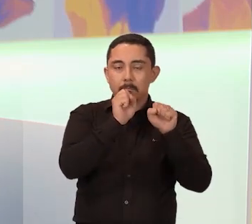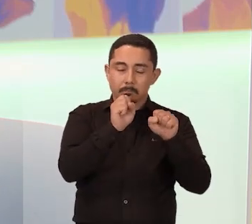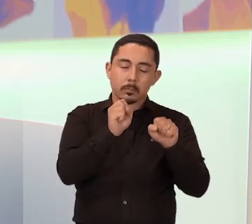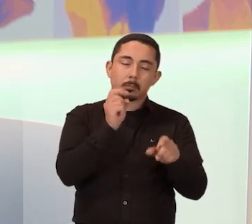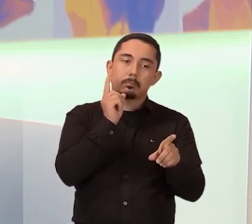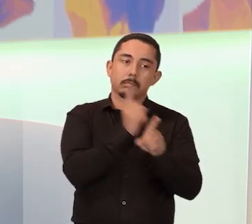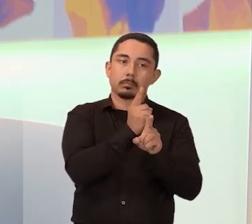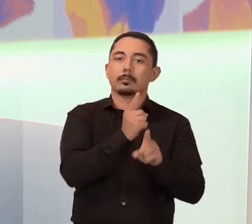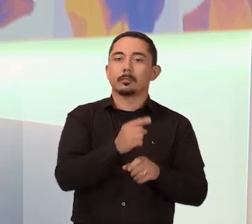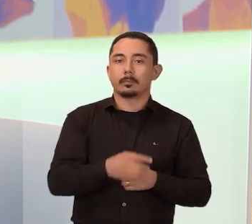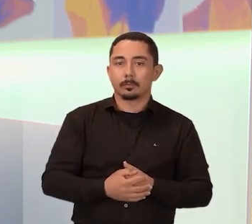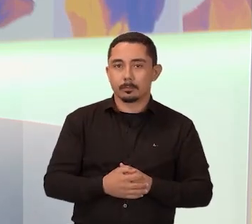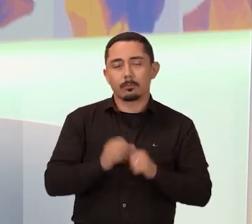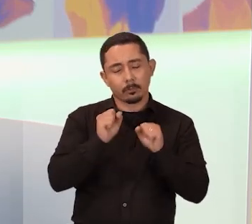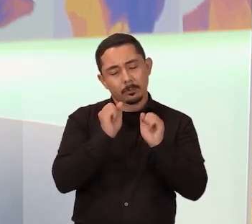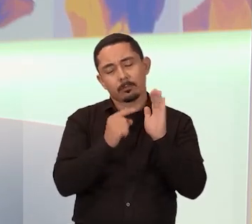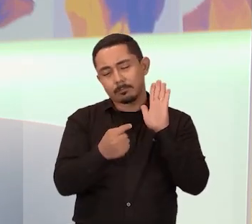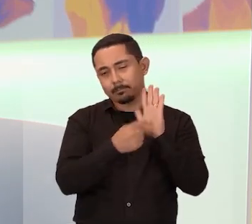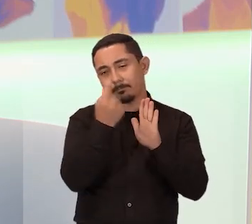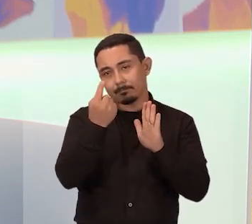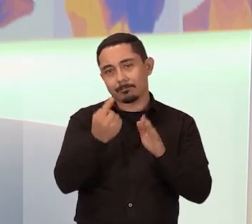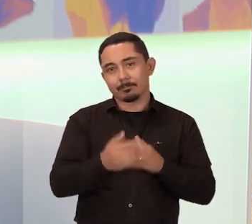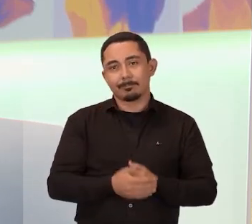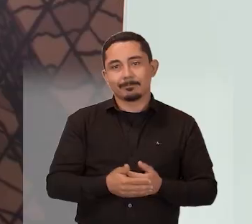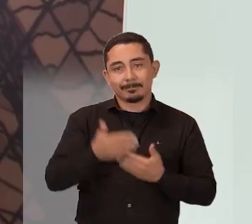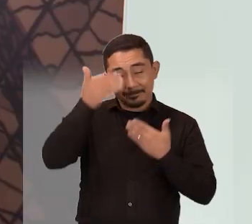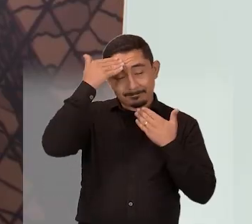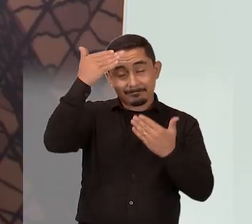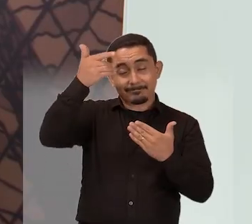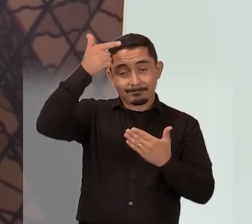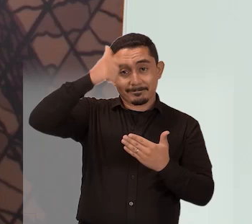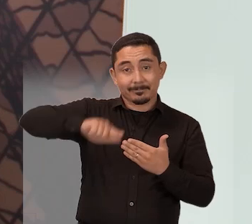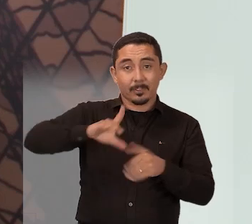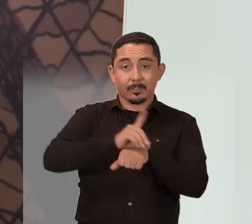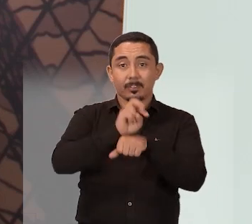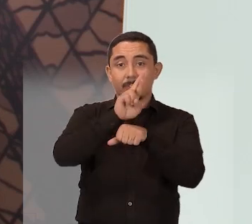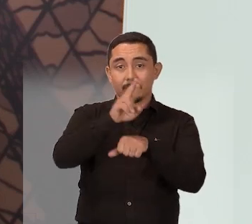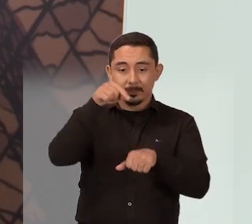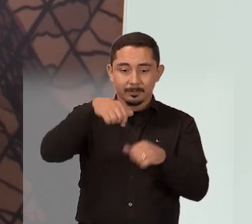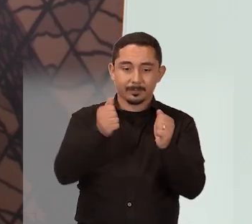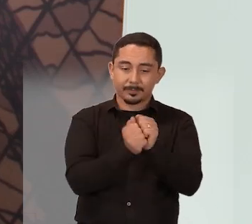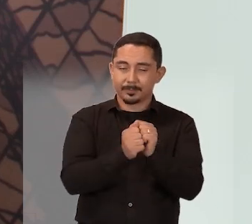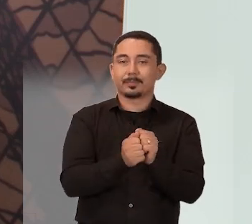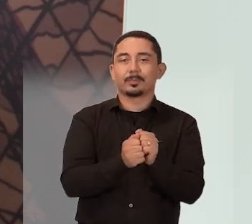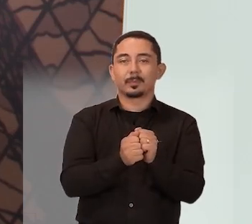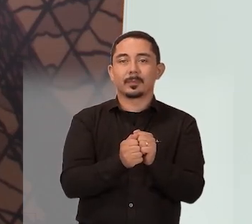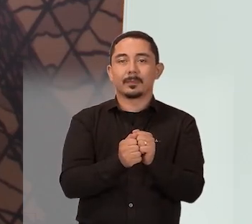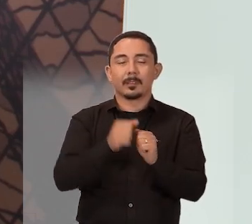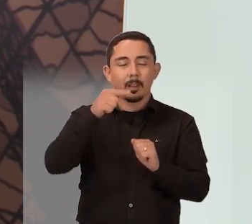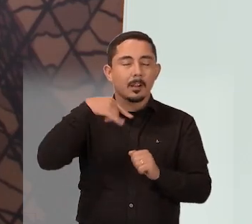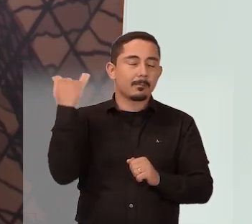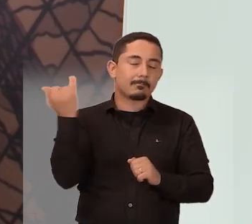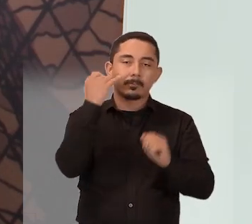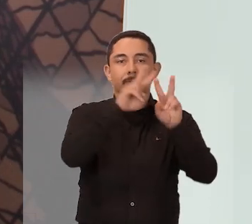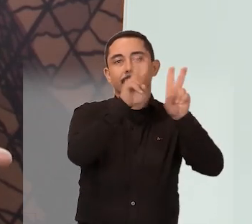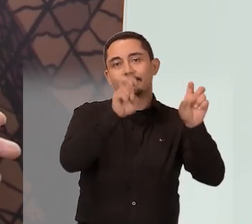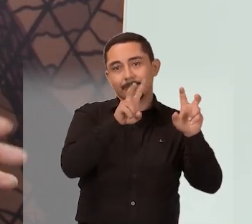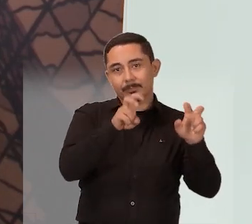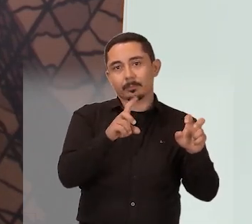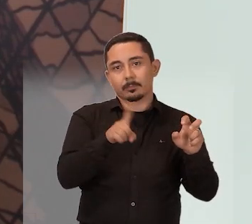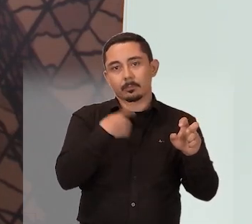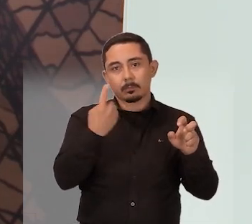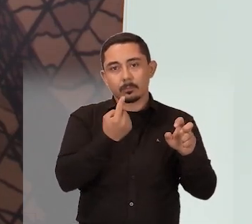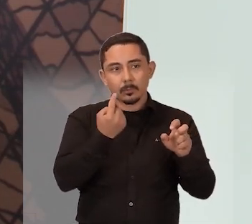denúncia tráfico de pessoas vai aparecer. Por favor, denuncie. Muito obrigada mais uma vez, doutora Alice, por estar aqui com a gente, esse assunto tão